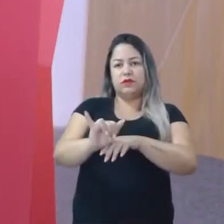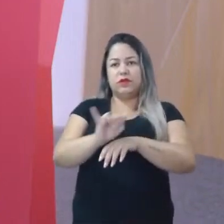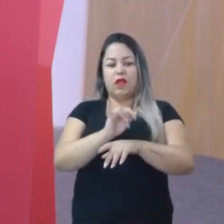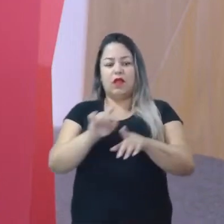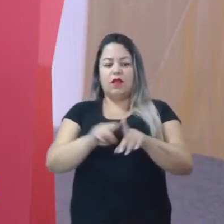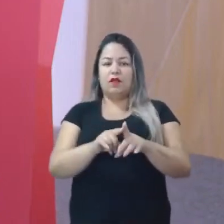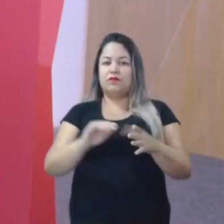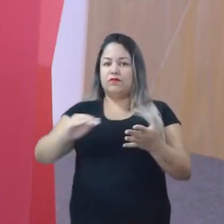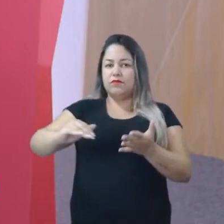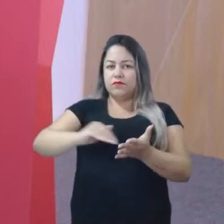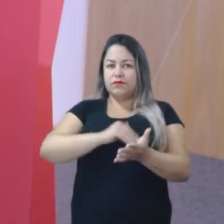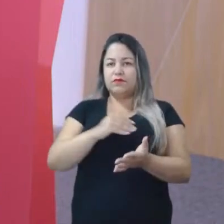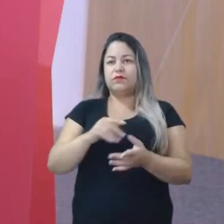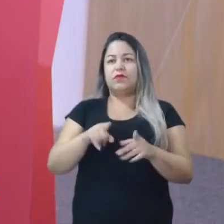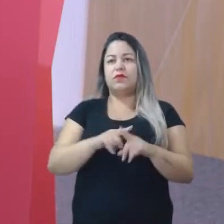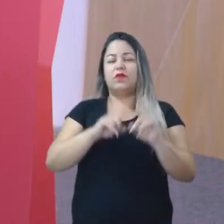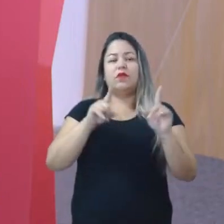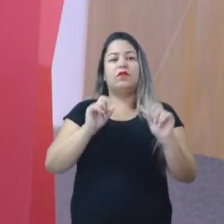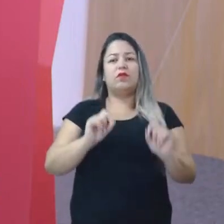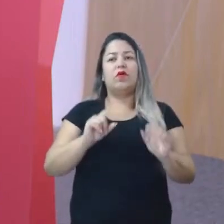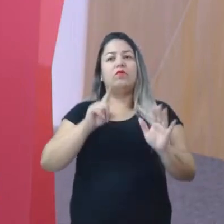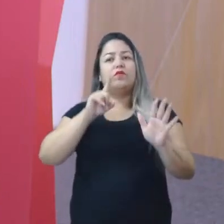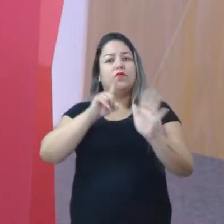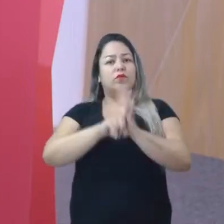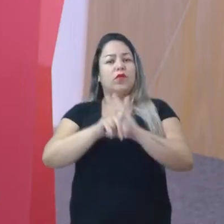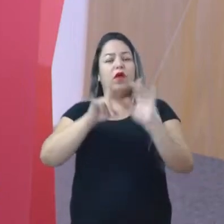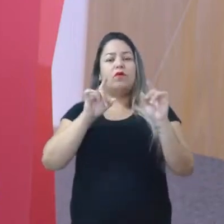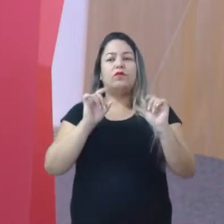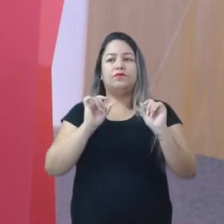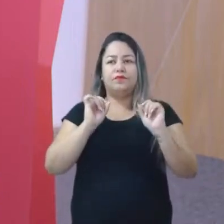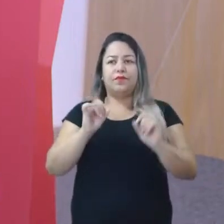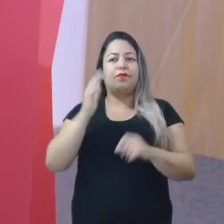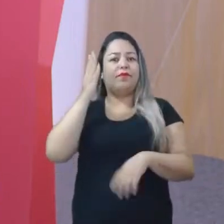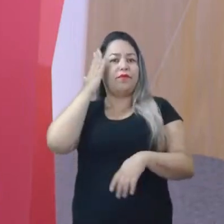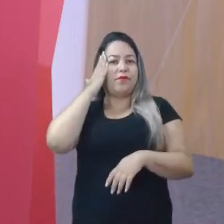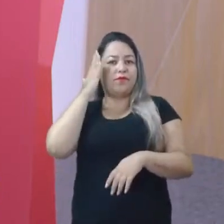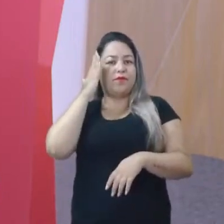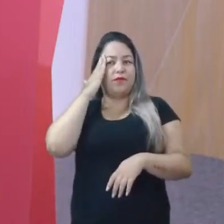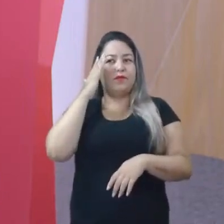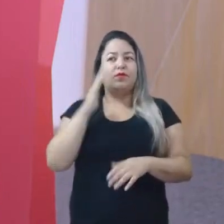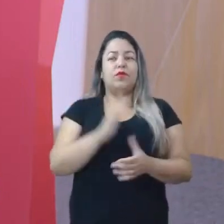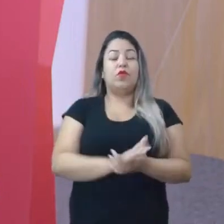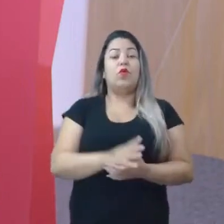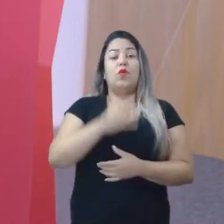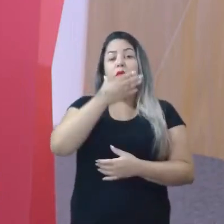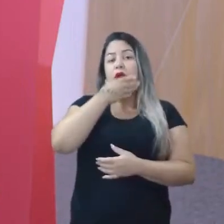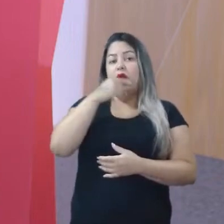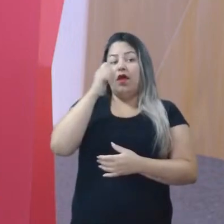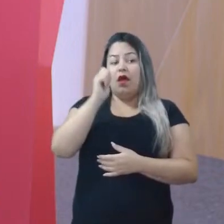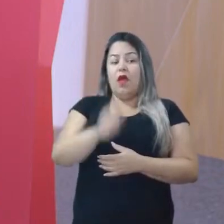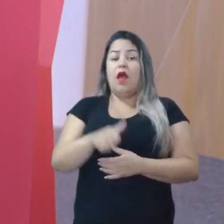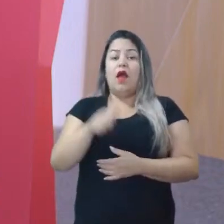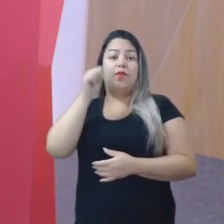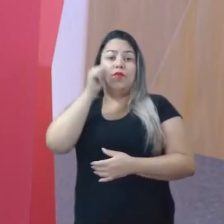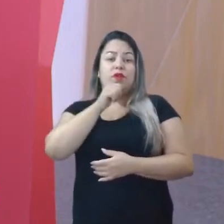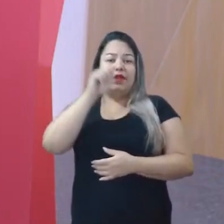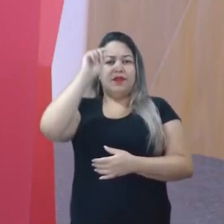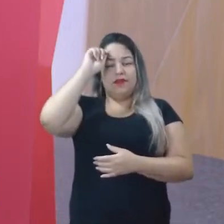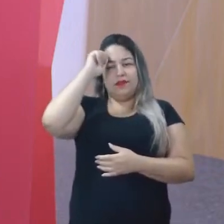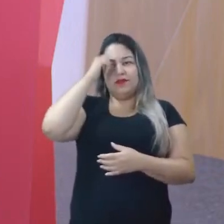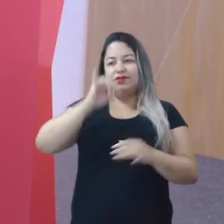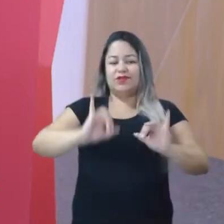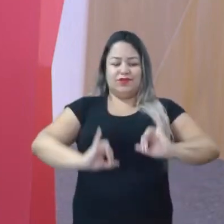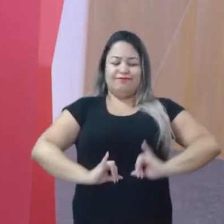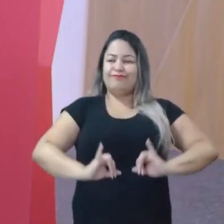e exatamente sobre isso eu queria te perguntar uma coisa. A gente sabe que por conta do machismo a mulher negra acaba